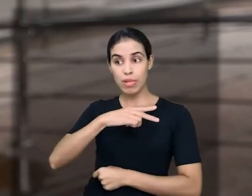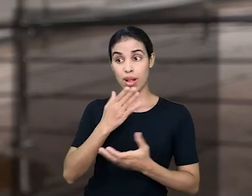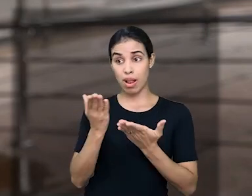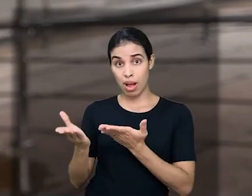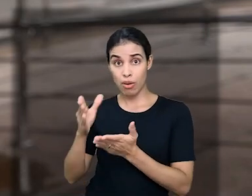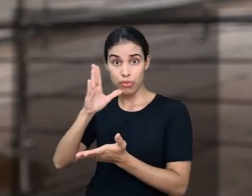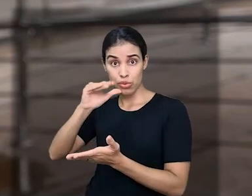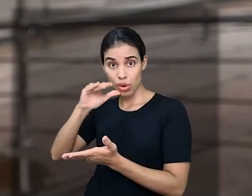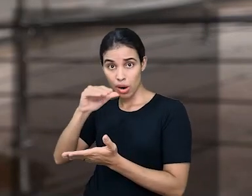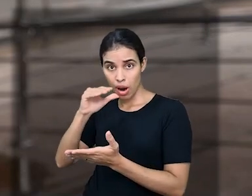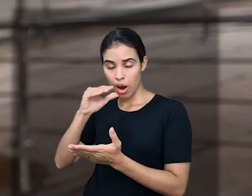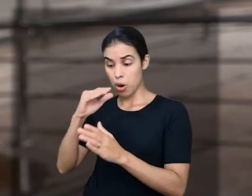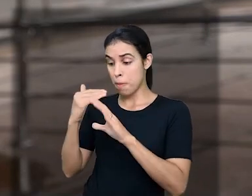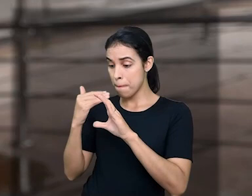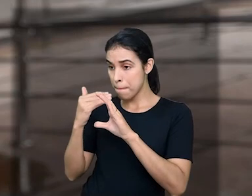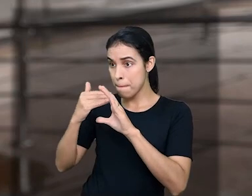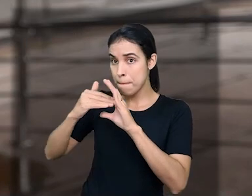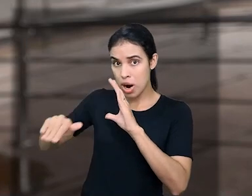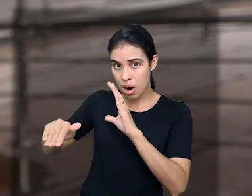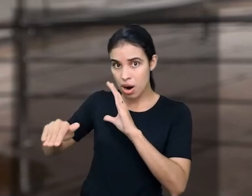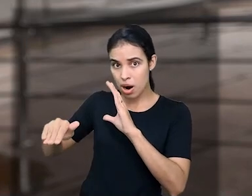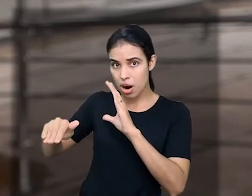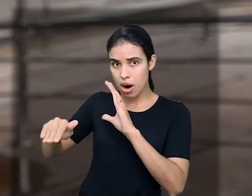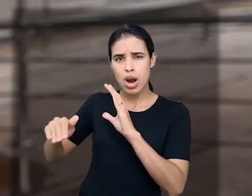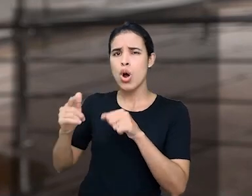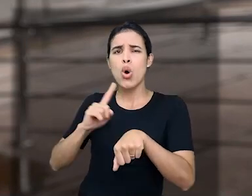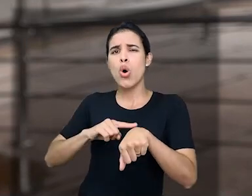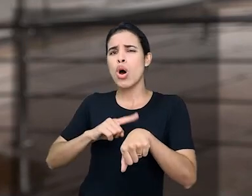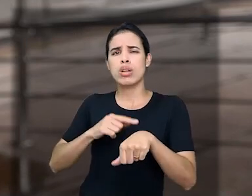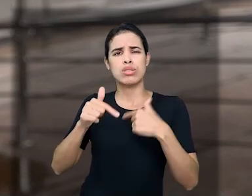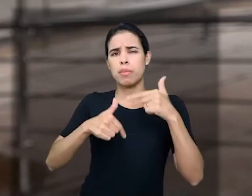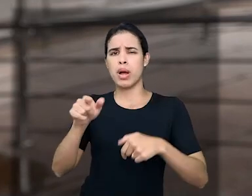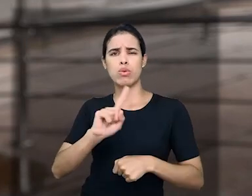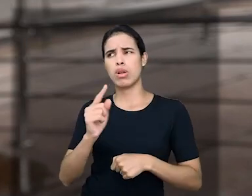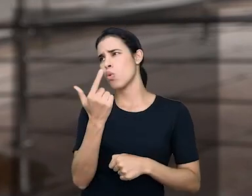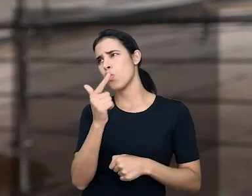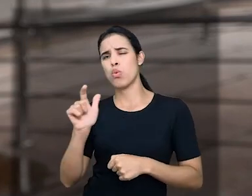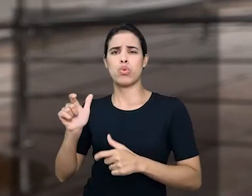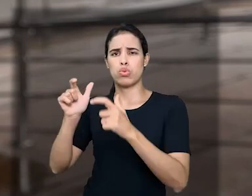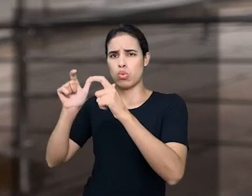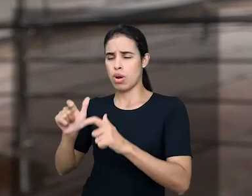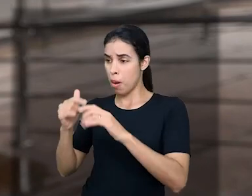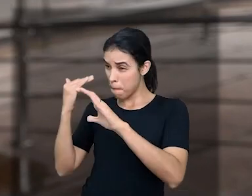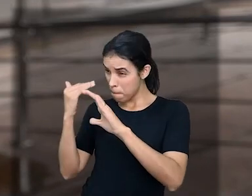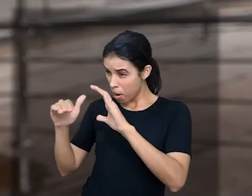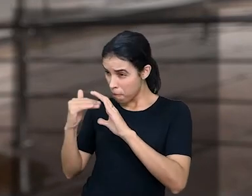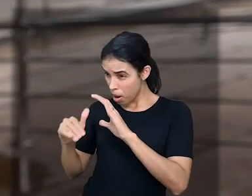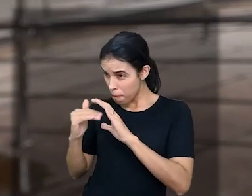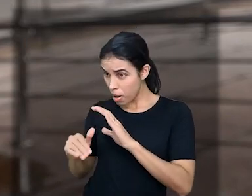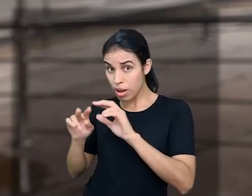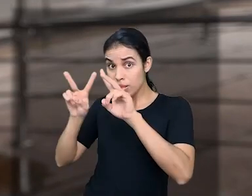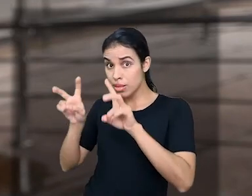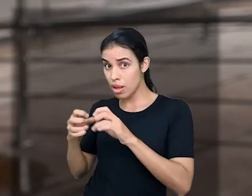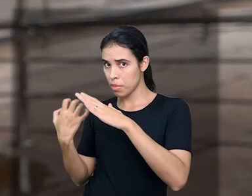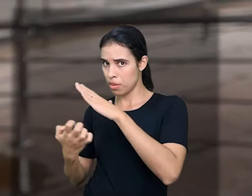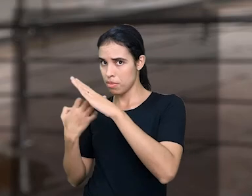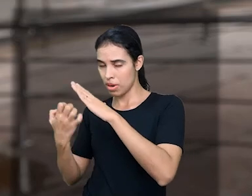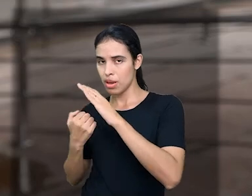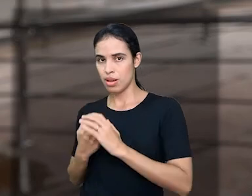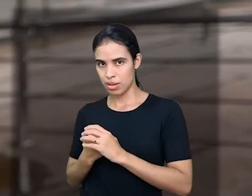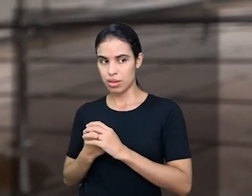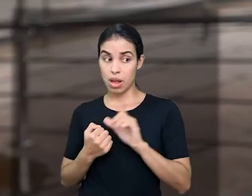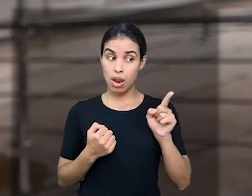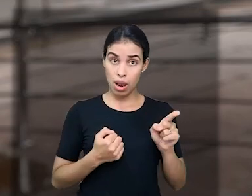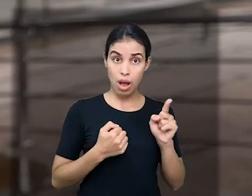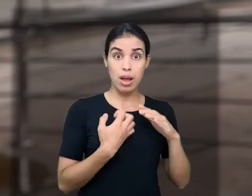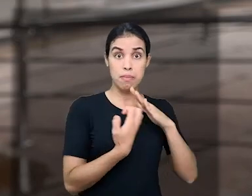trabalhador que enviou uma mensagem do próprio celular fora do horário de trabalho sobre a empresa. Ele teve a mensagem lida